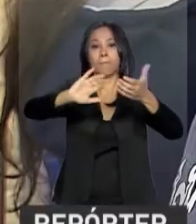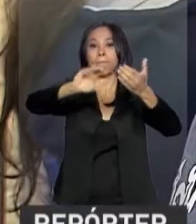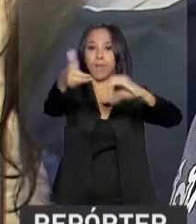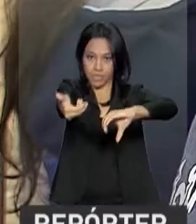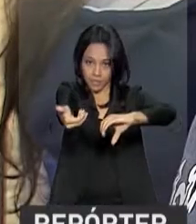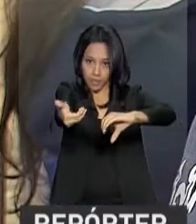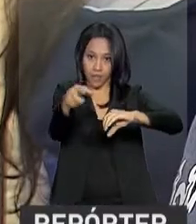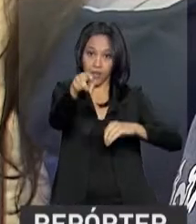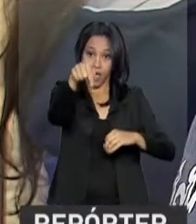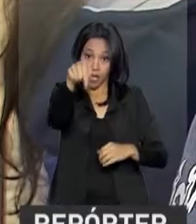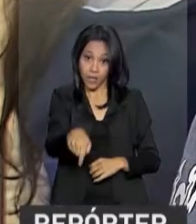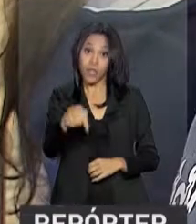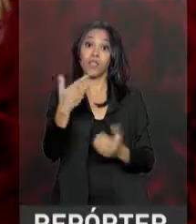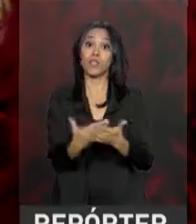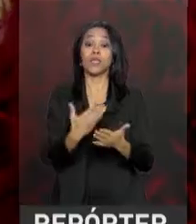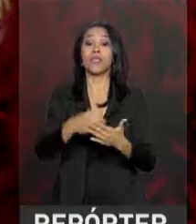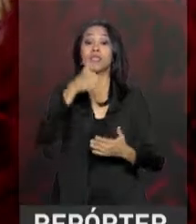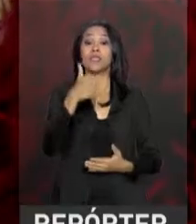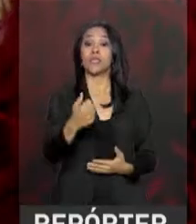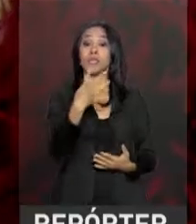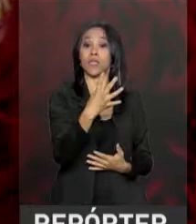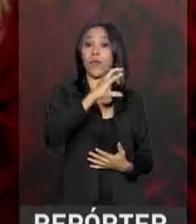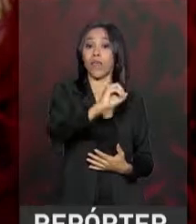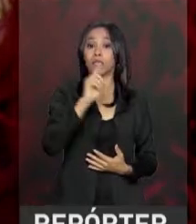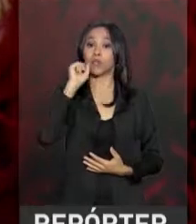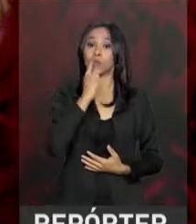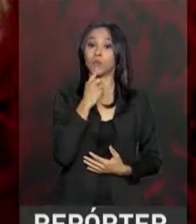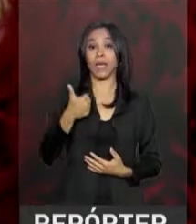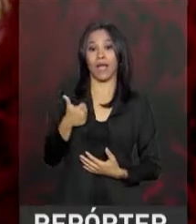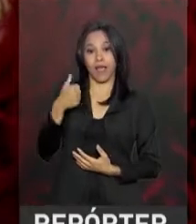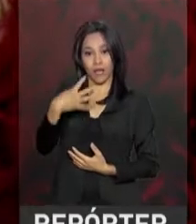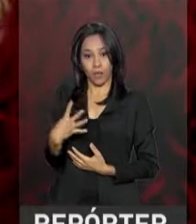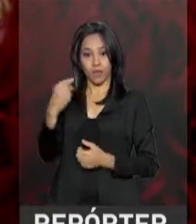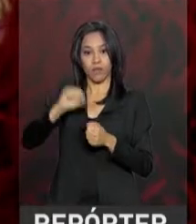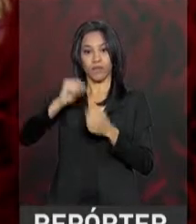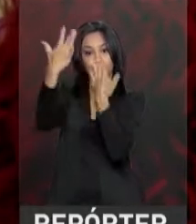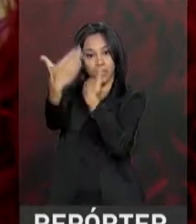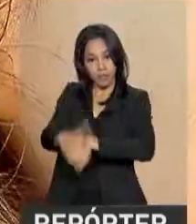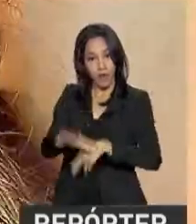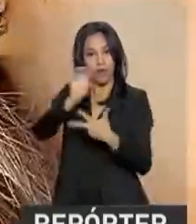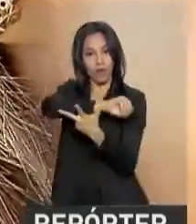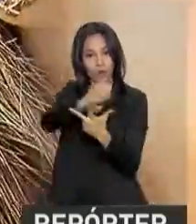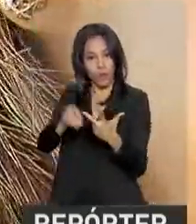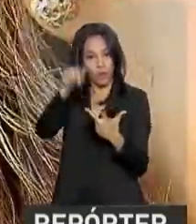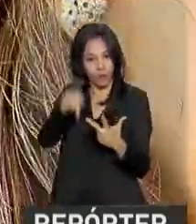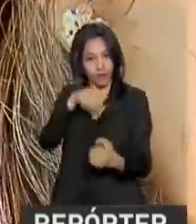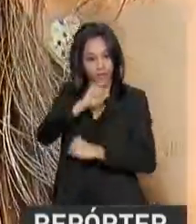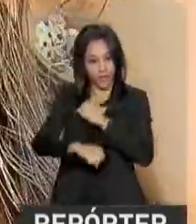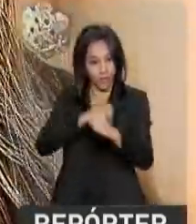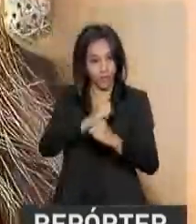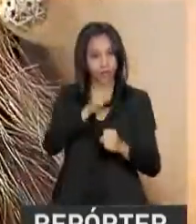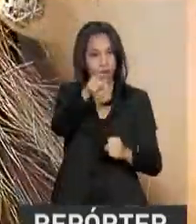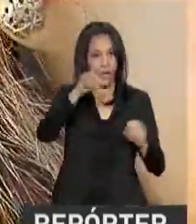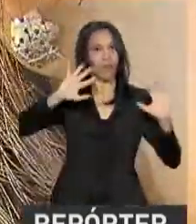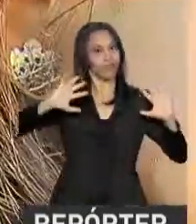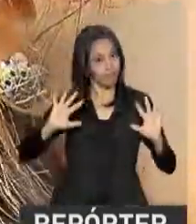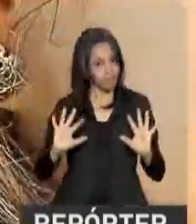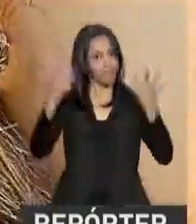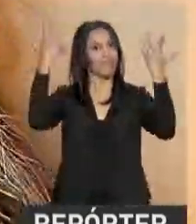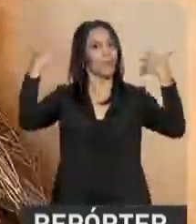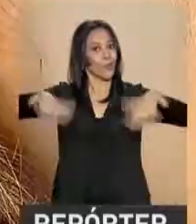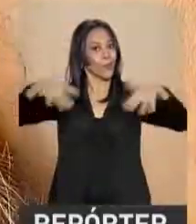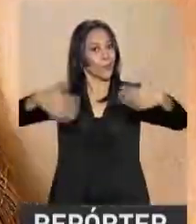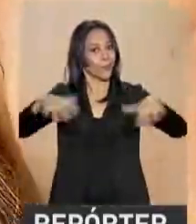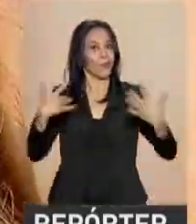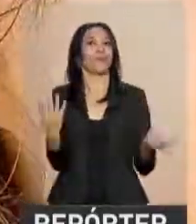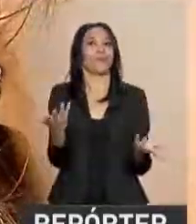estudam 140 surdos. Pelo menos 14 vão fazer o Enem este ano. Ela comemora as possibilidades oferecidas